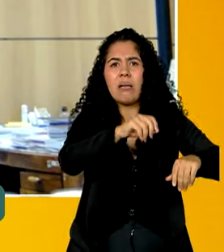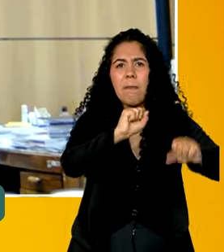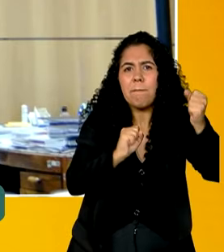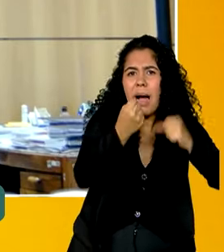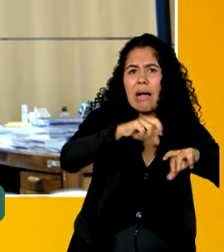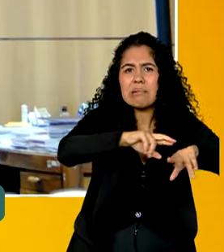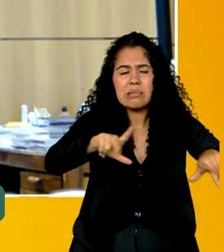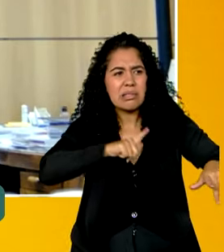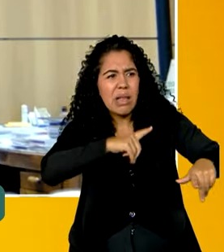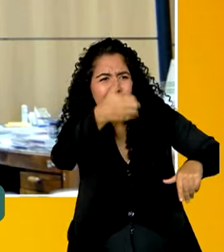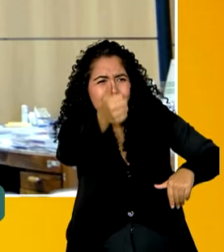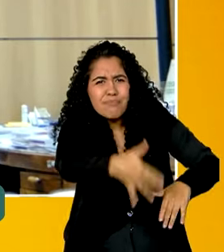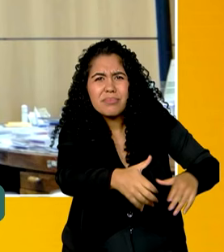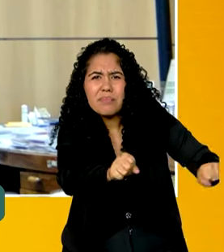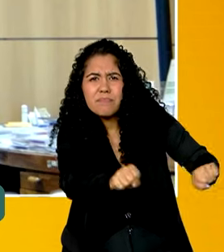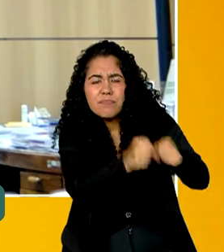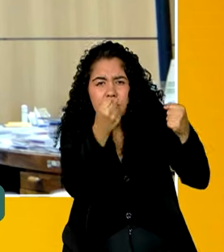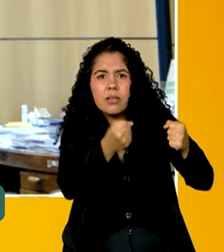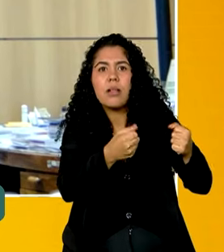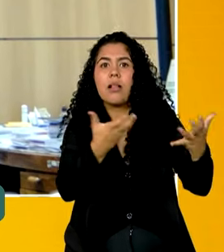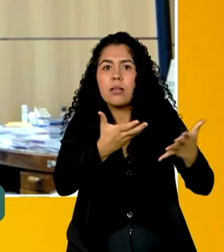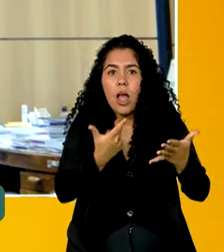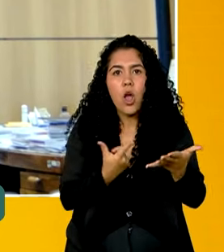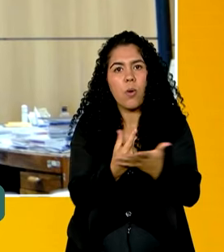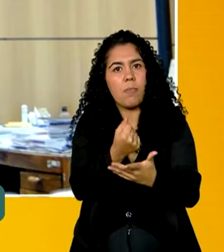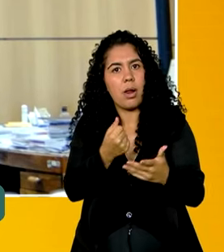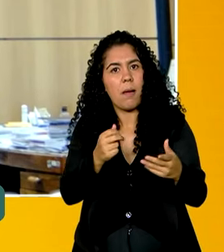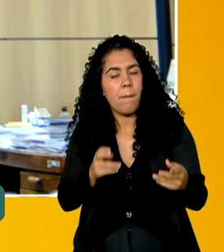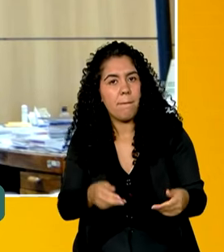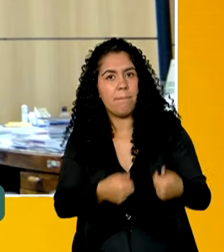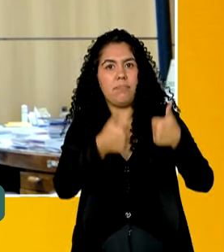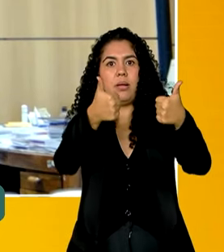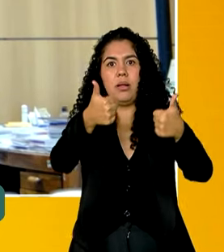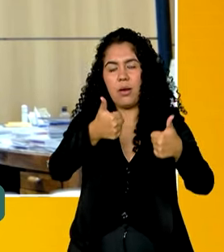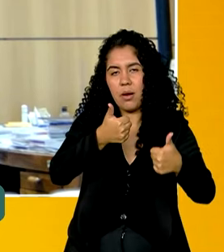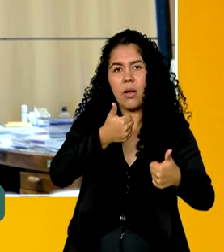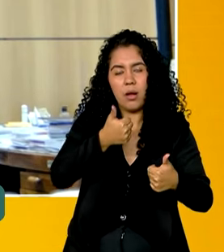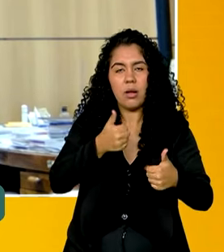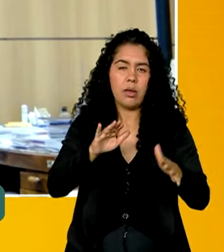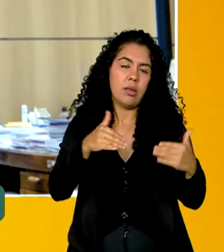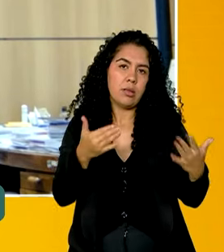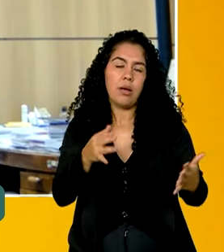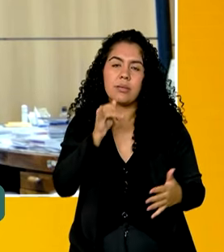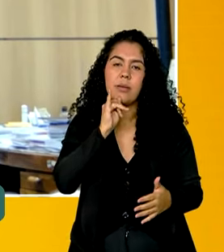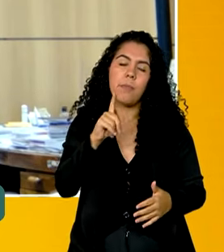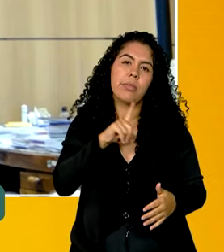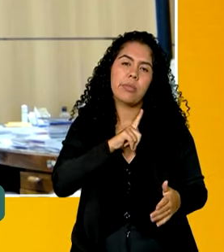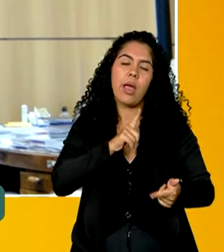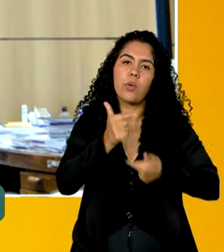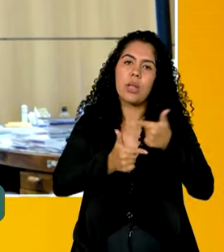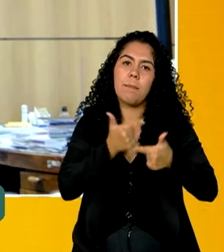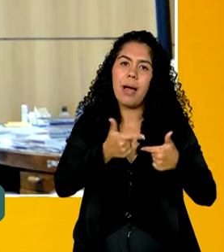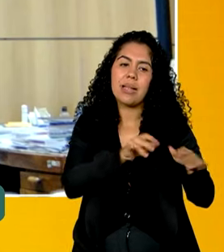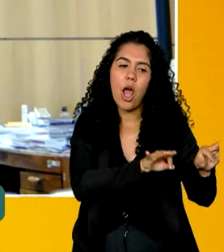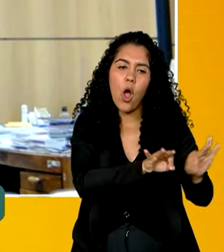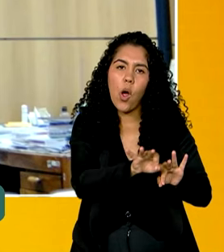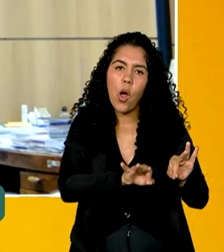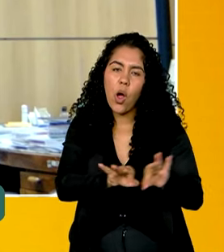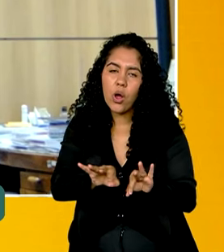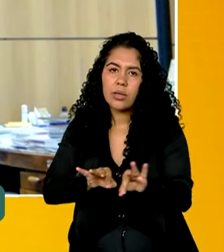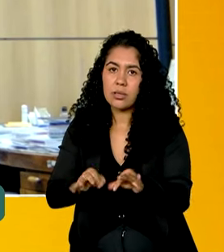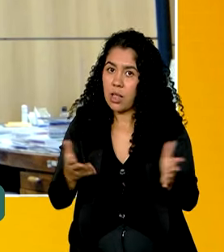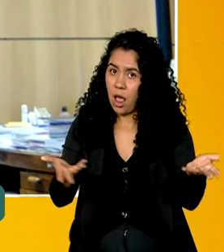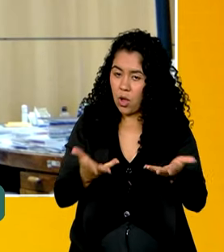atualizado para facilitar ergonomia, esforço, enfim. Então você tem um trabalho sendo organizado exatamente